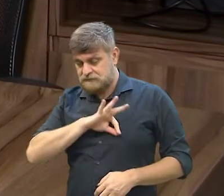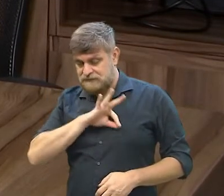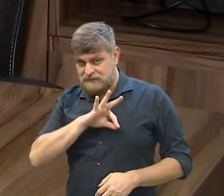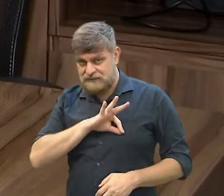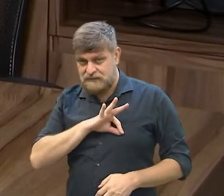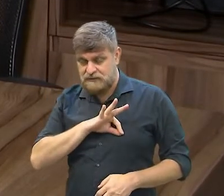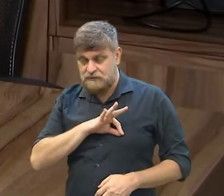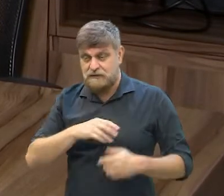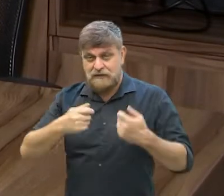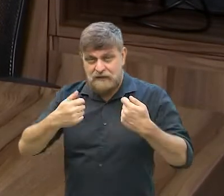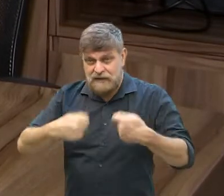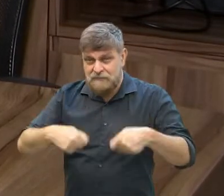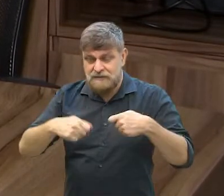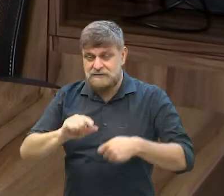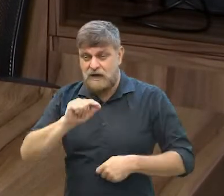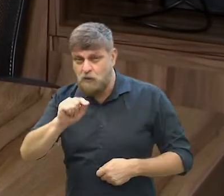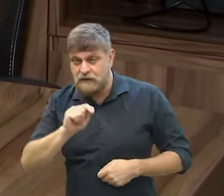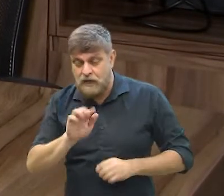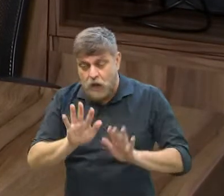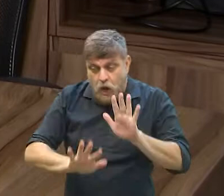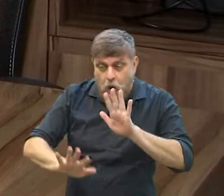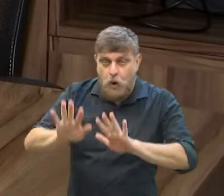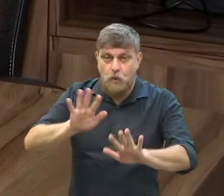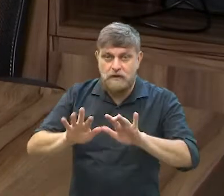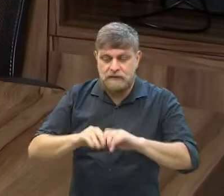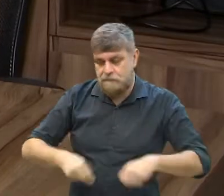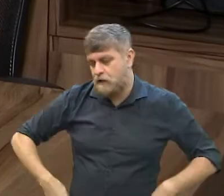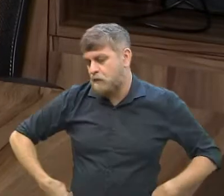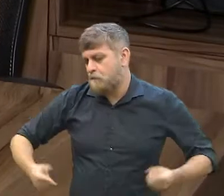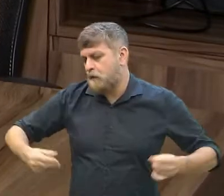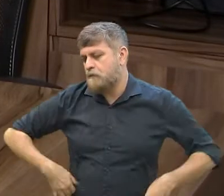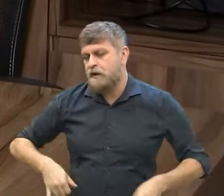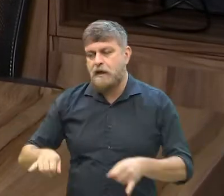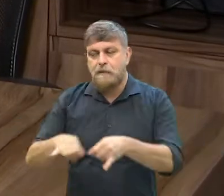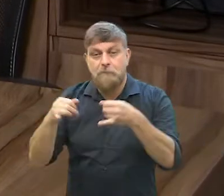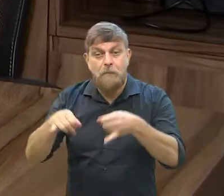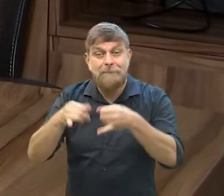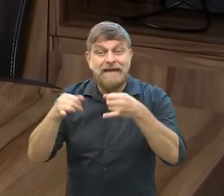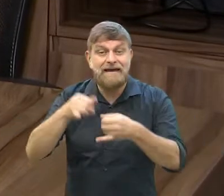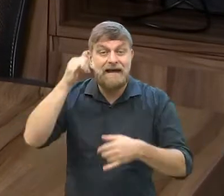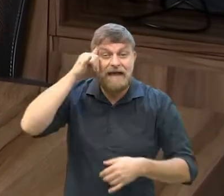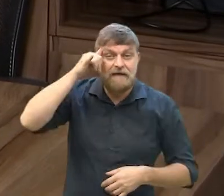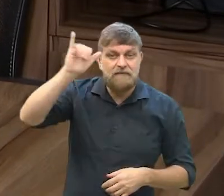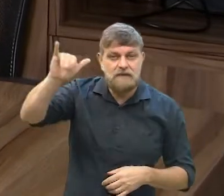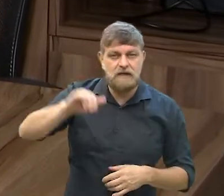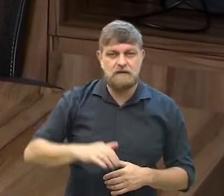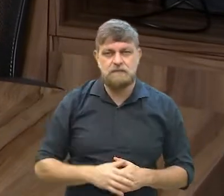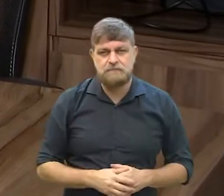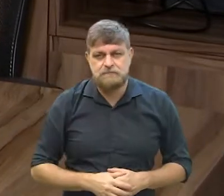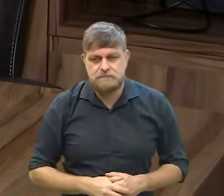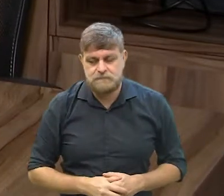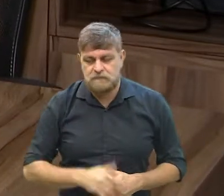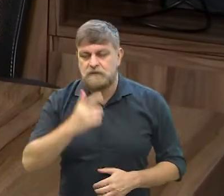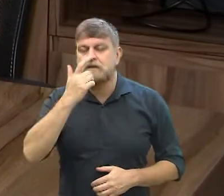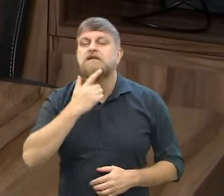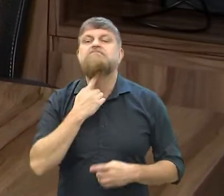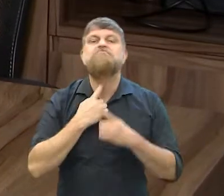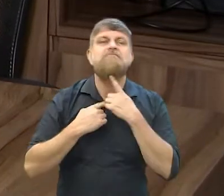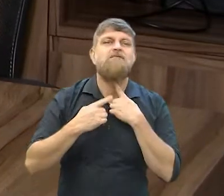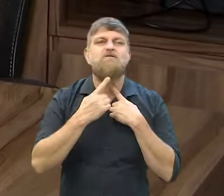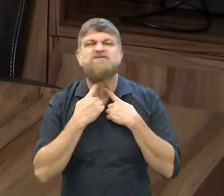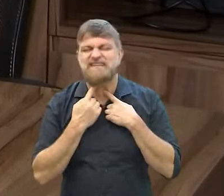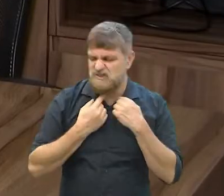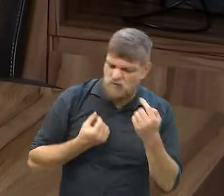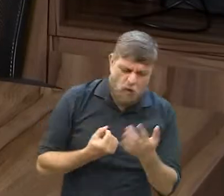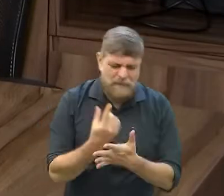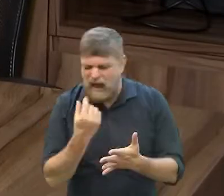mão. É só simplesmente cuidar para não gastar à toa. Quando eu tiver pelo impulso, esse impulso